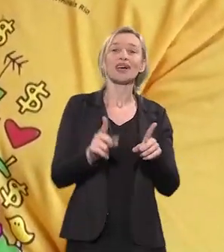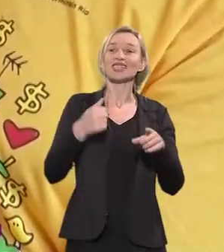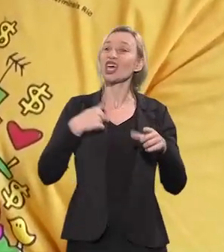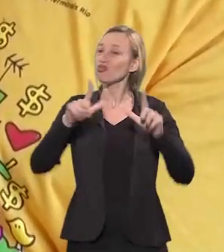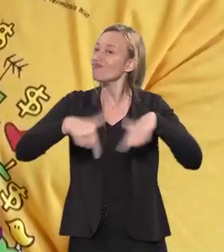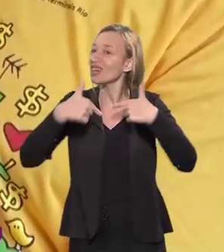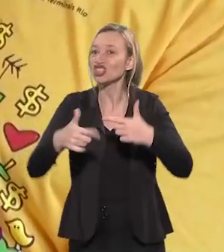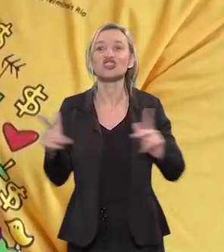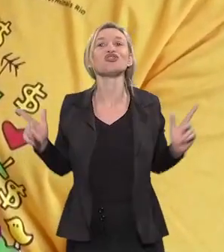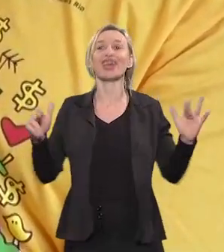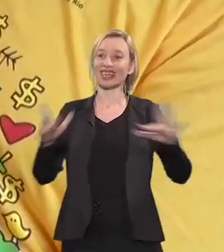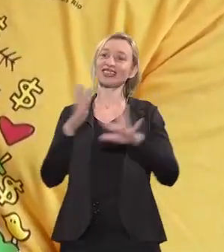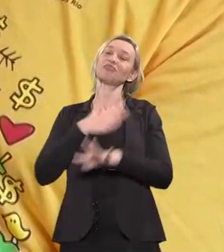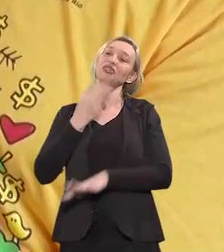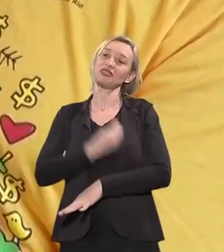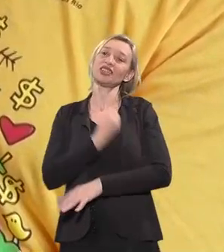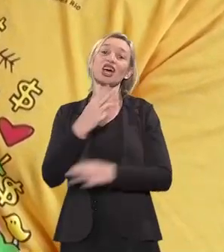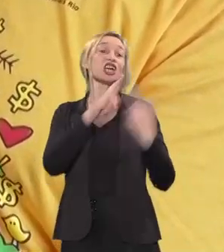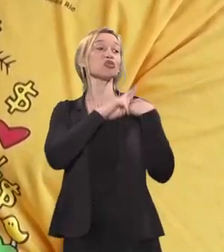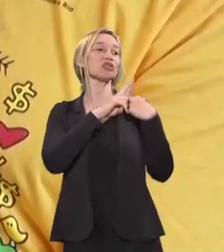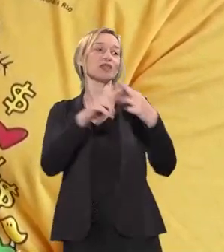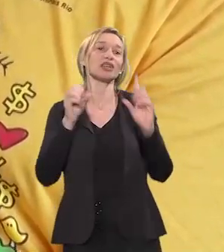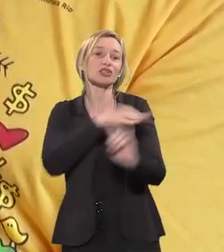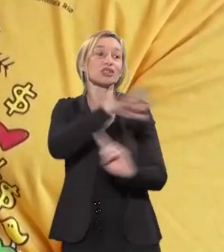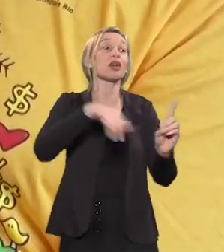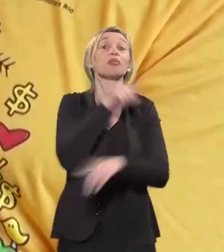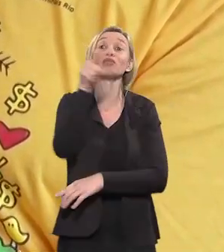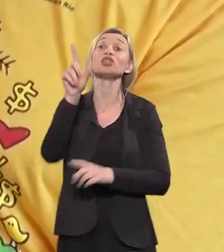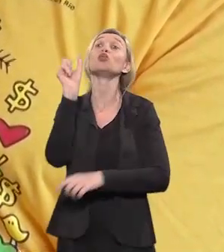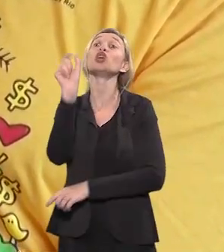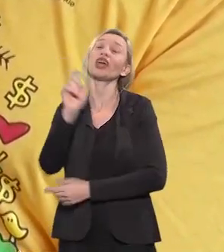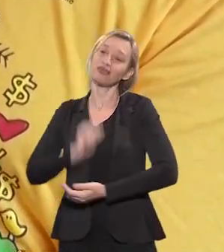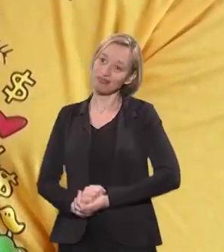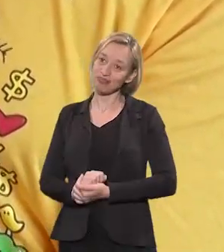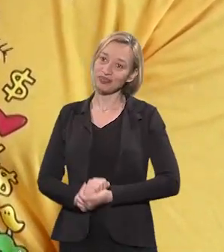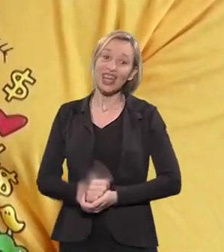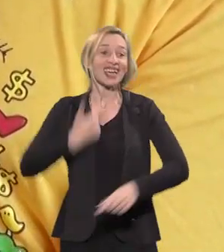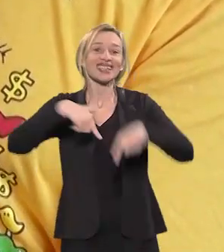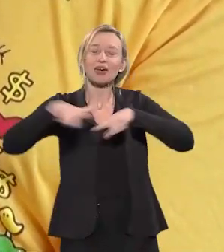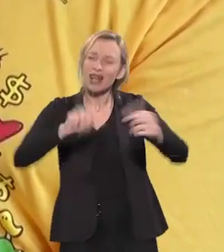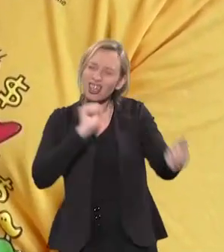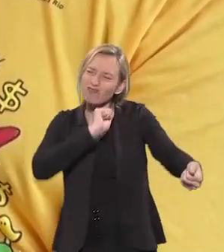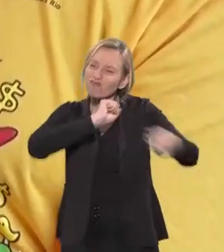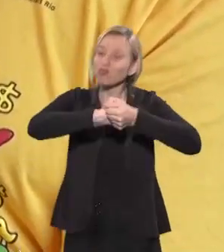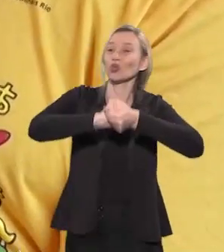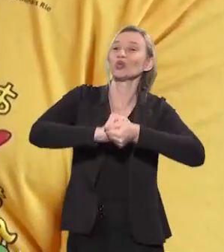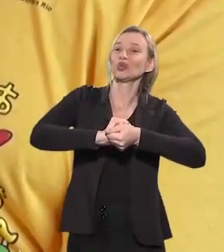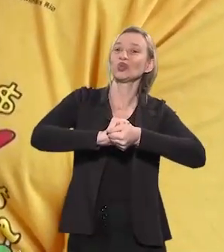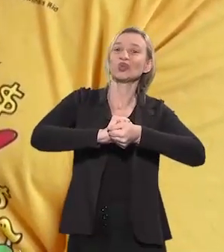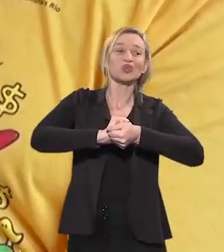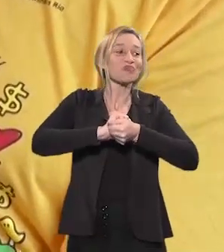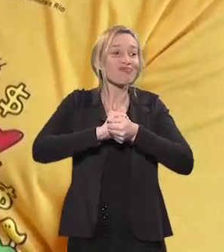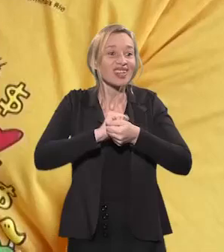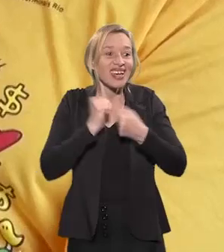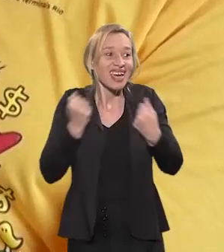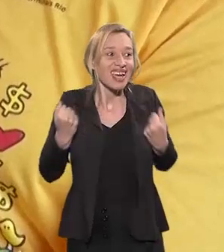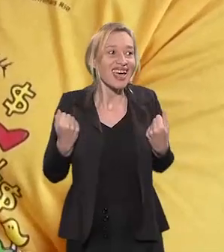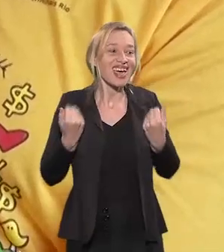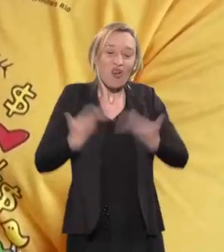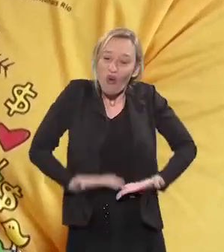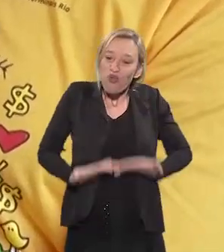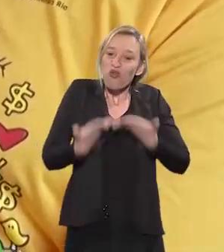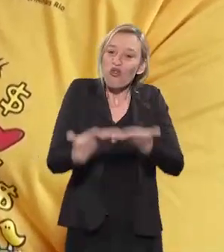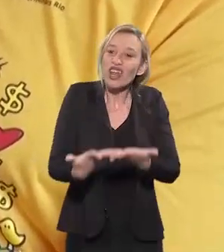agi diferente na minha vida. Né? Que é a responsabilidade social para você? É trabalhar em conjunto,